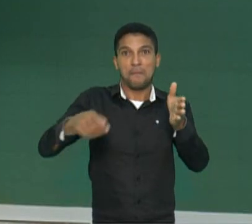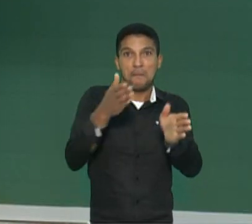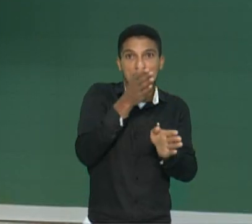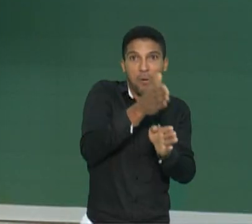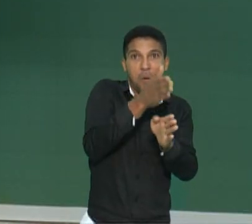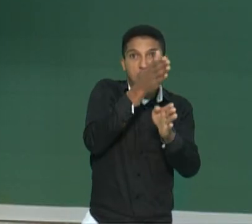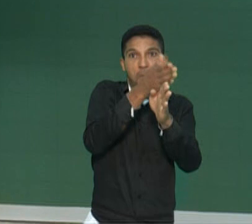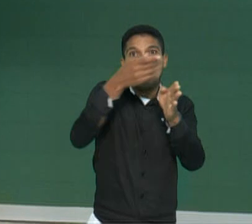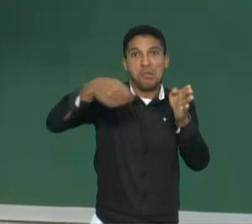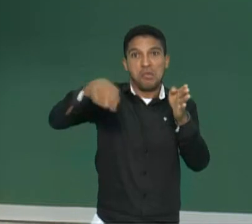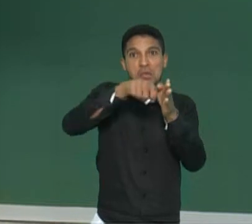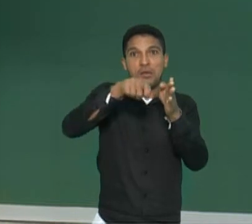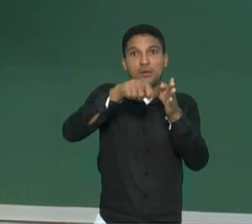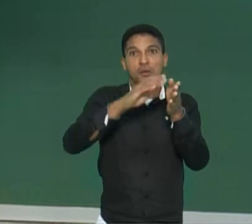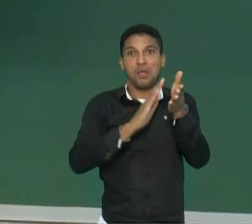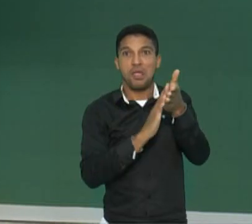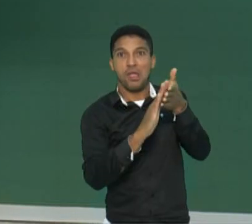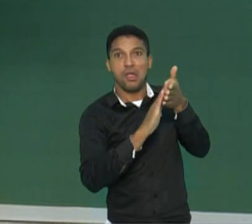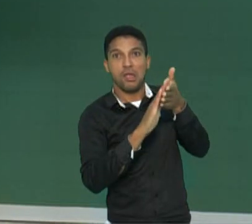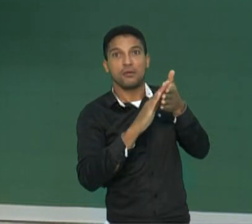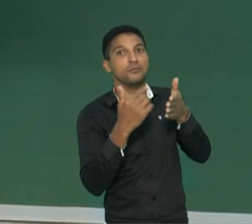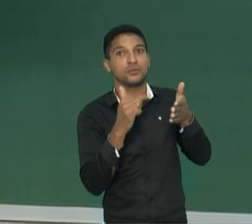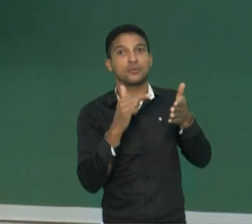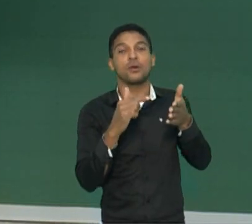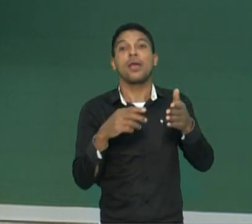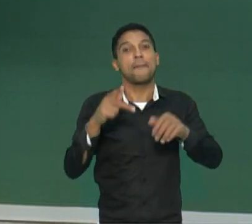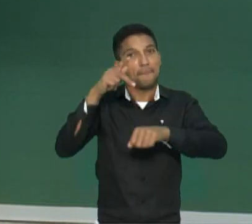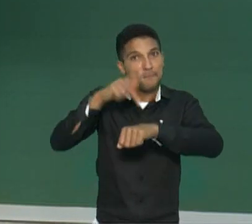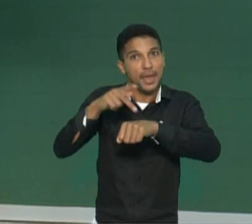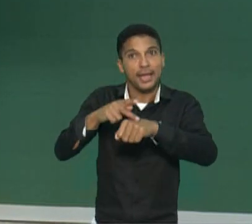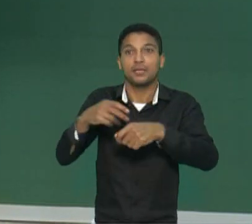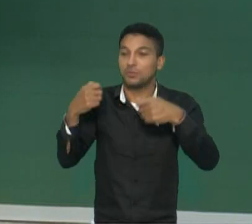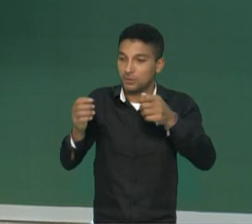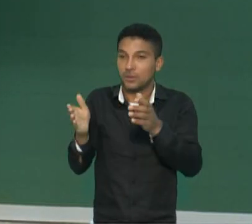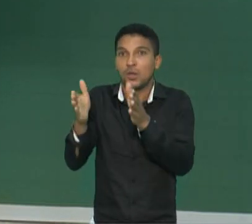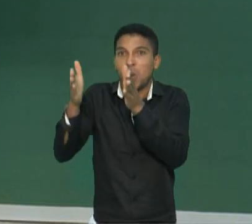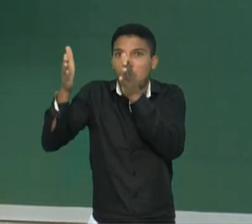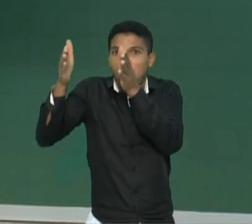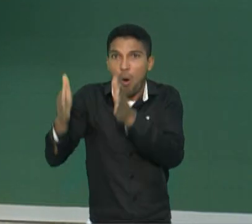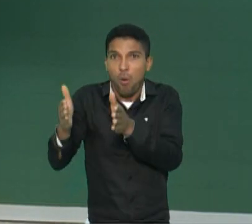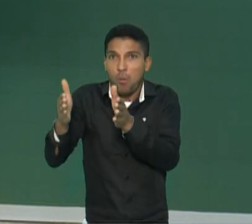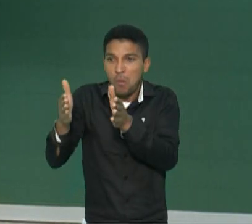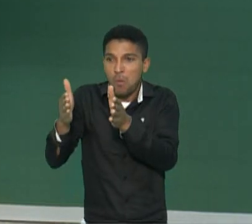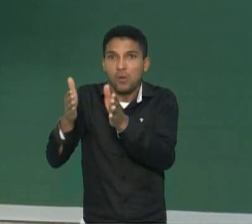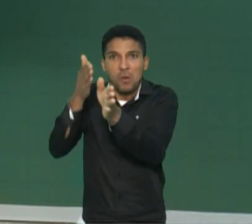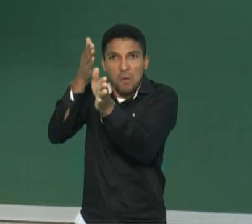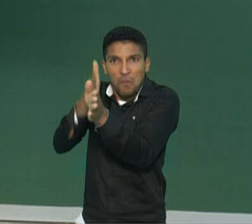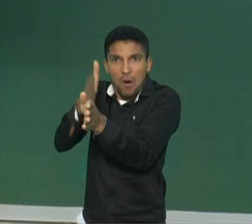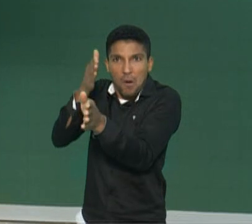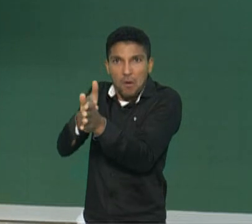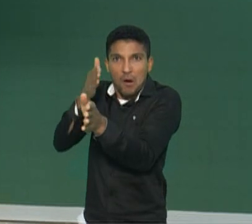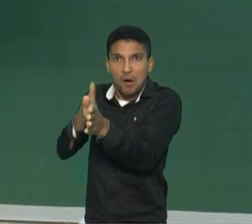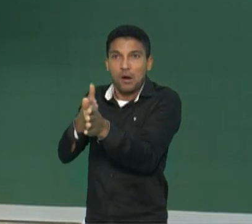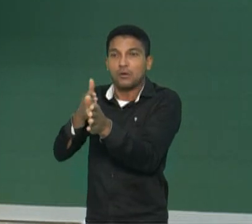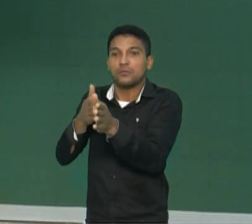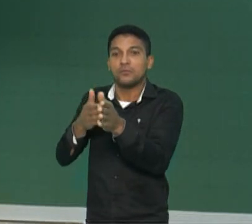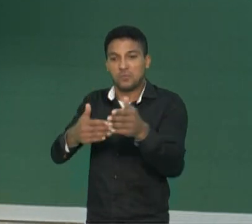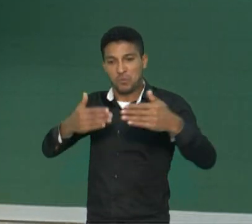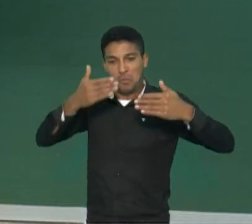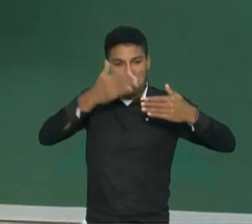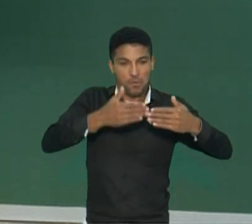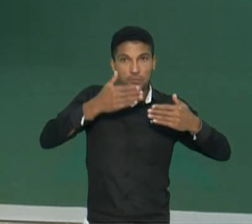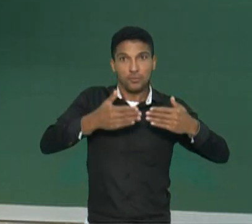outra. Então a gente surge o arco ogival. Vocês lembram que a gente falou lá na primeira atividade, já hoje, a ideia do